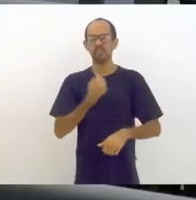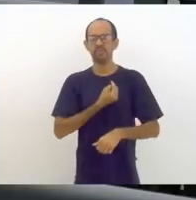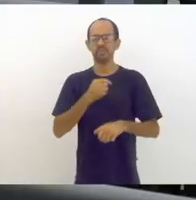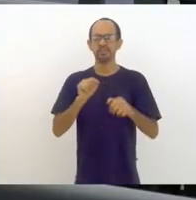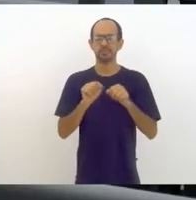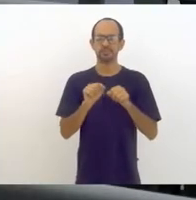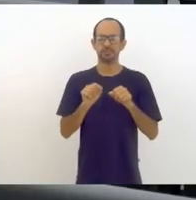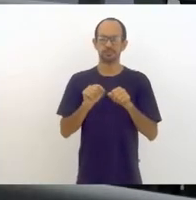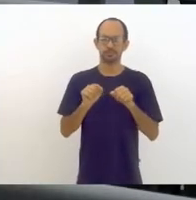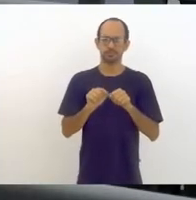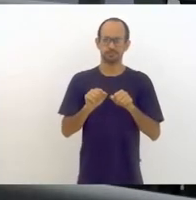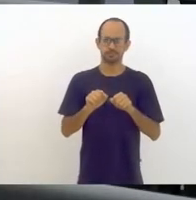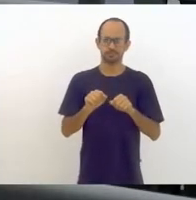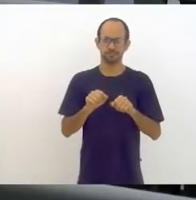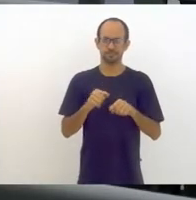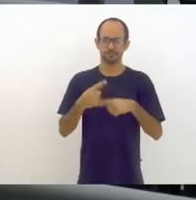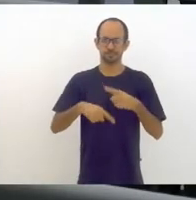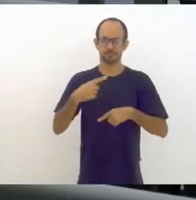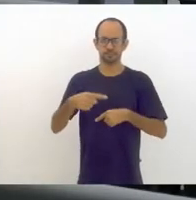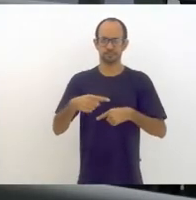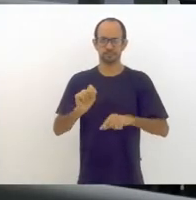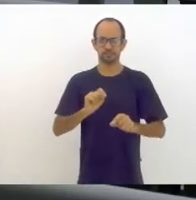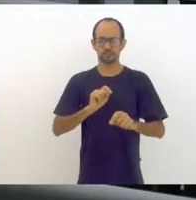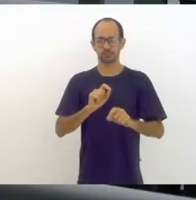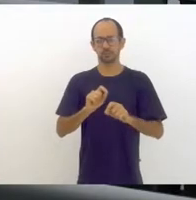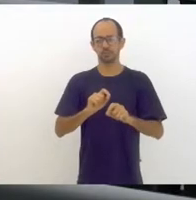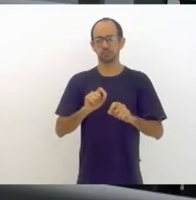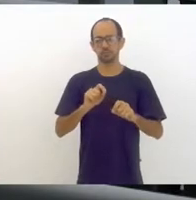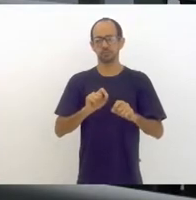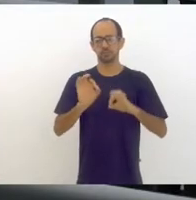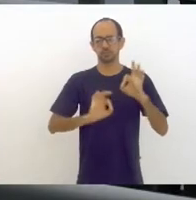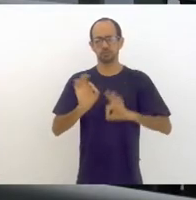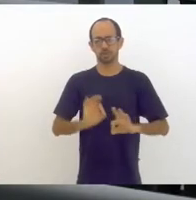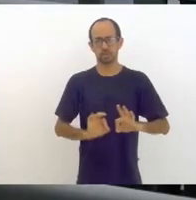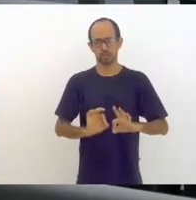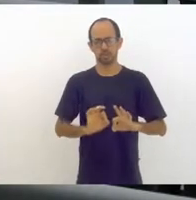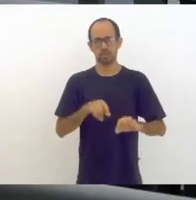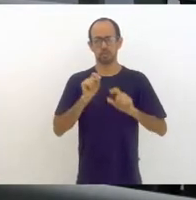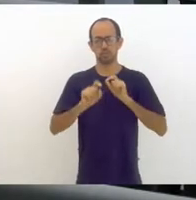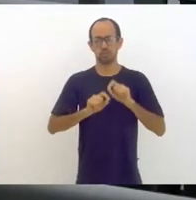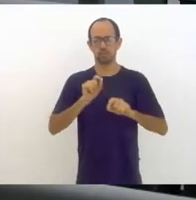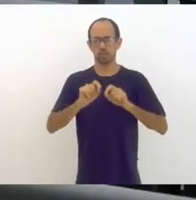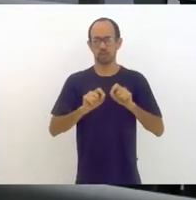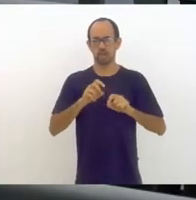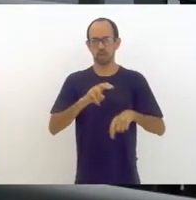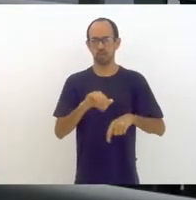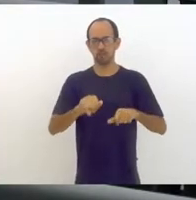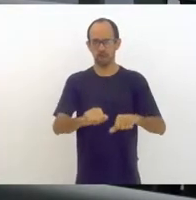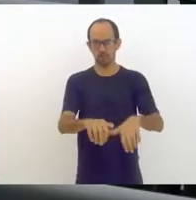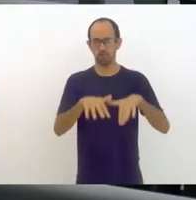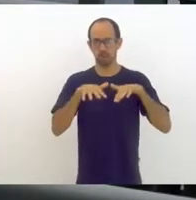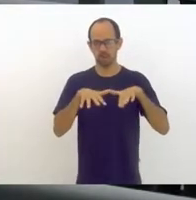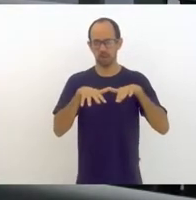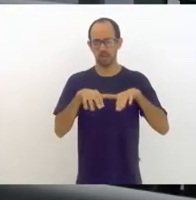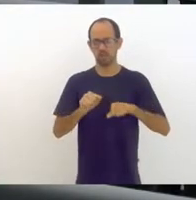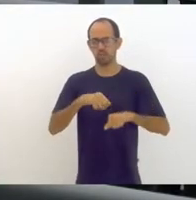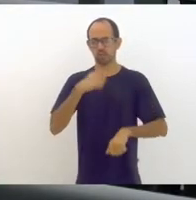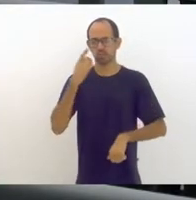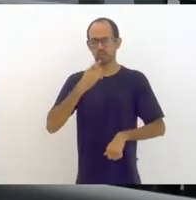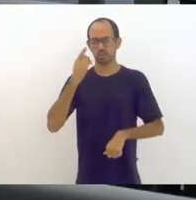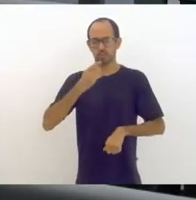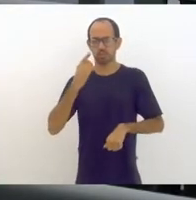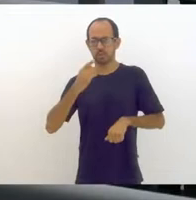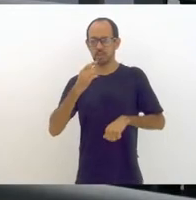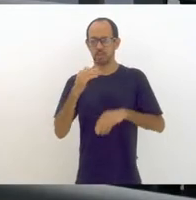o que nós iremos fazer hoje. Depois, esse projeto, enfim, ele vai para o plenário e os deputados